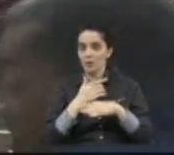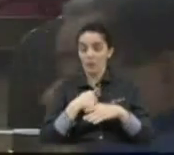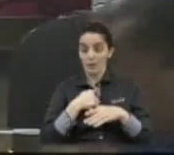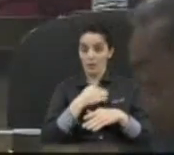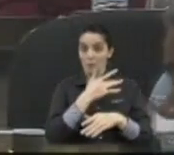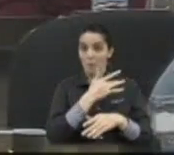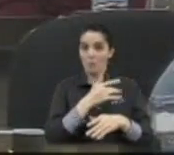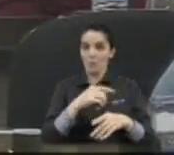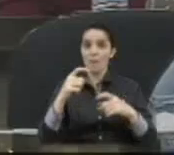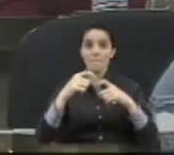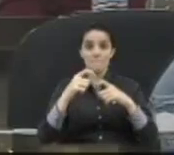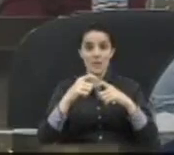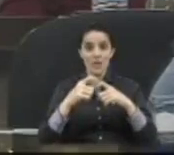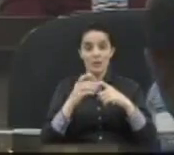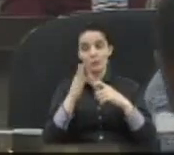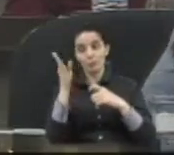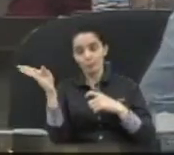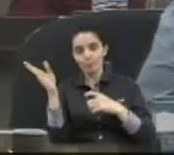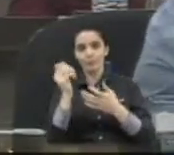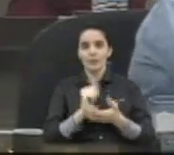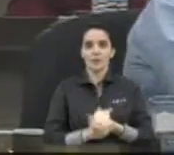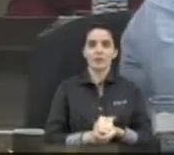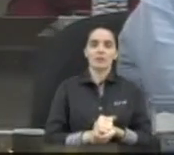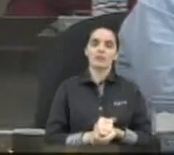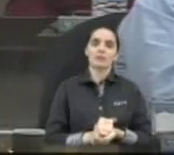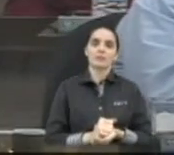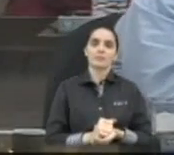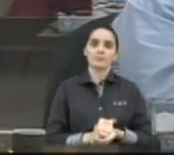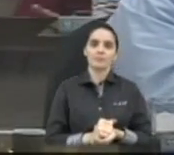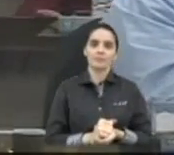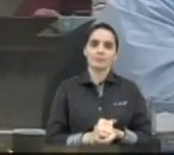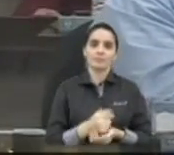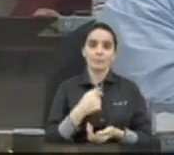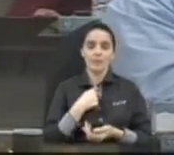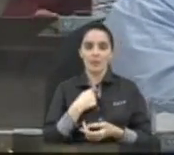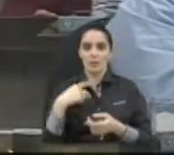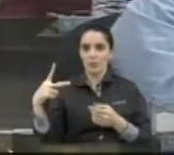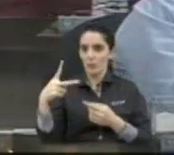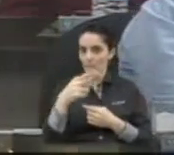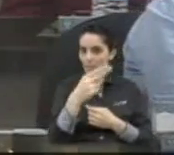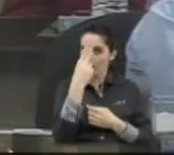tempo. Tive a oportunidade de, por duas vezes, operá-lo